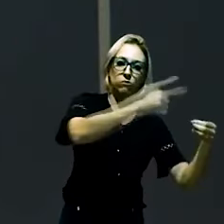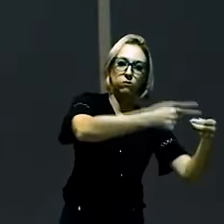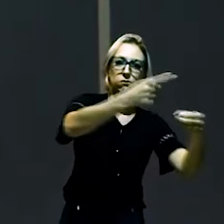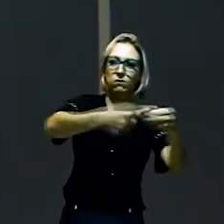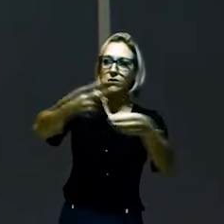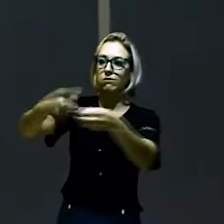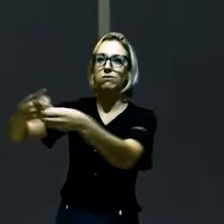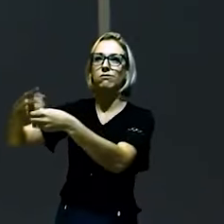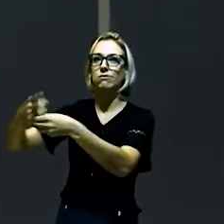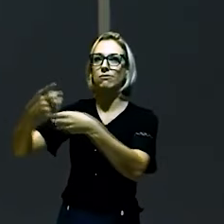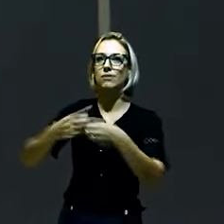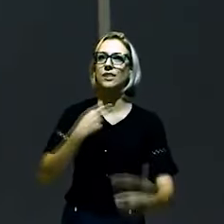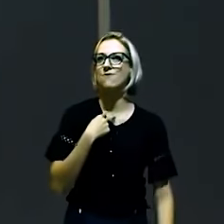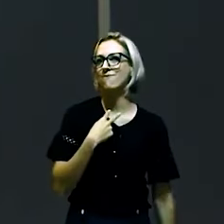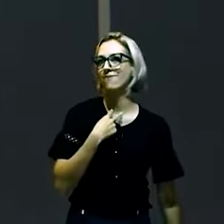lá.